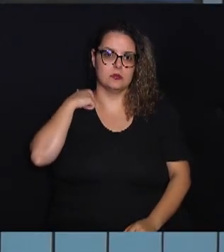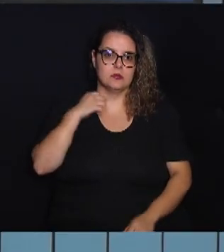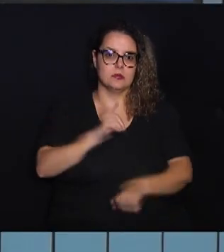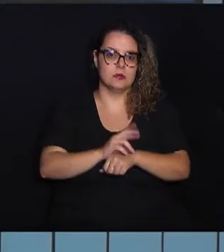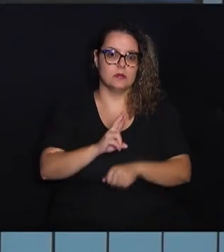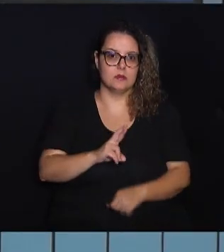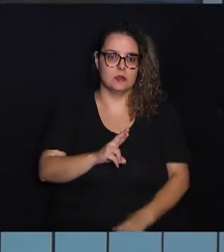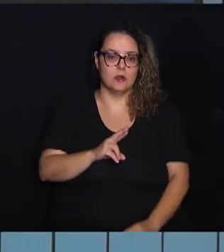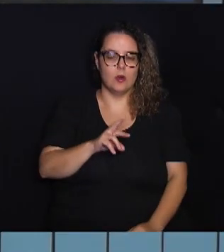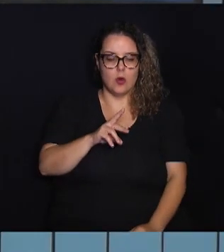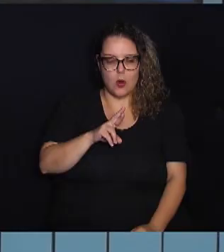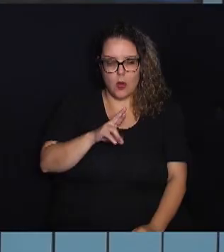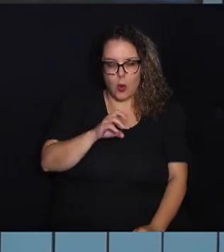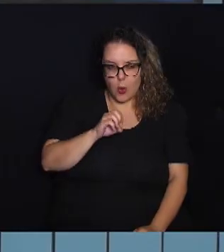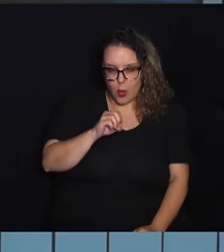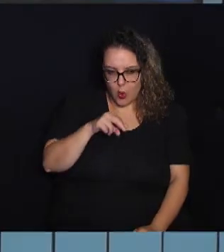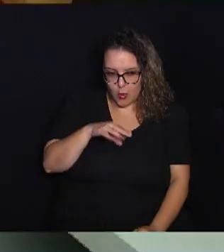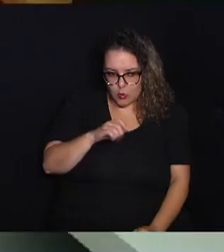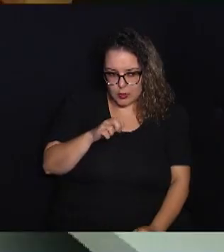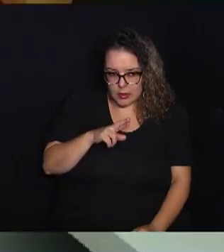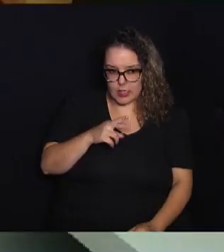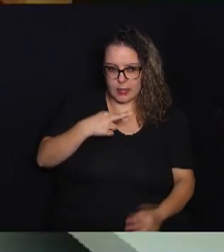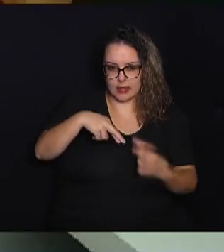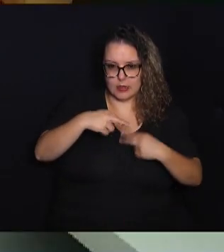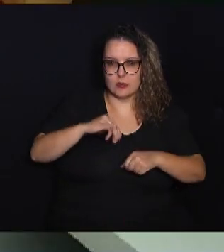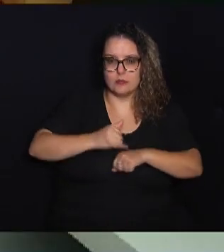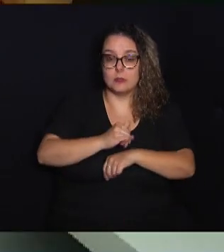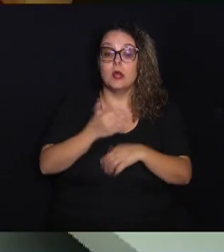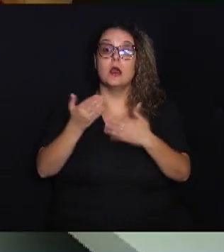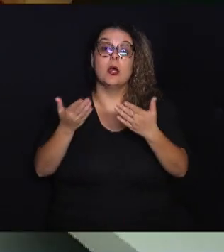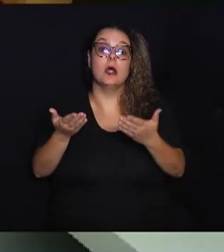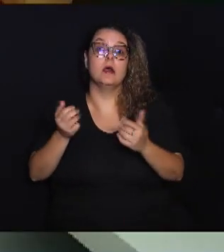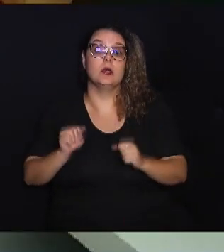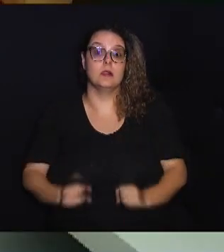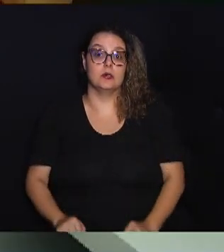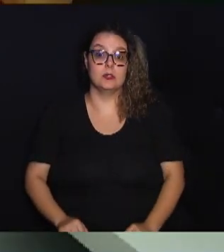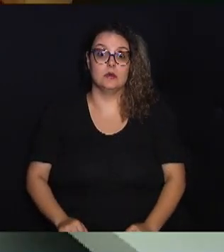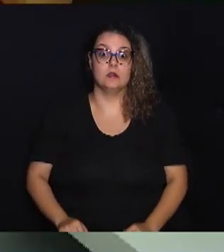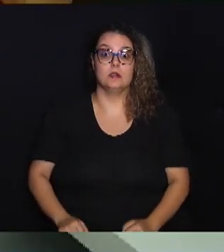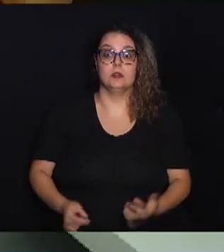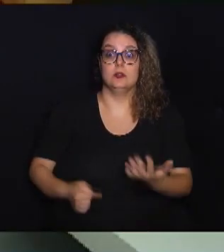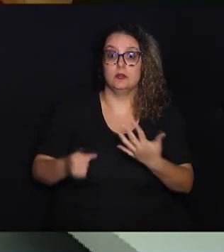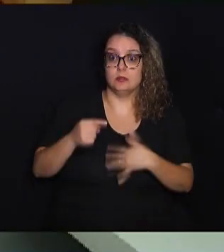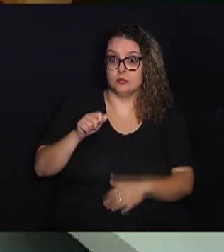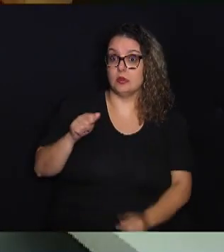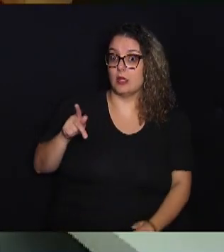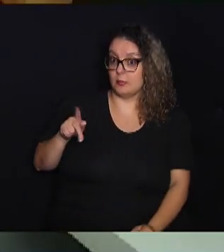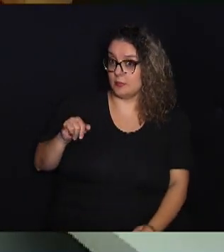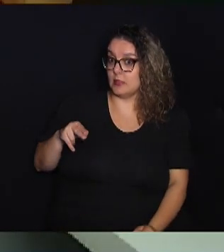ronco também está ligado à obesidade? Então, um dos sintomas principais da apneia